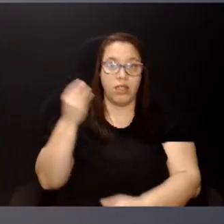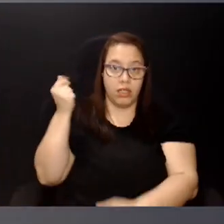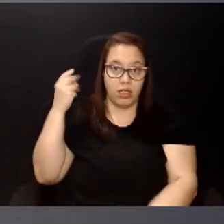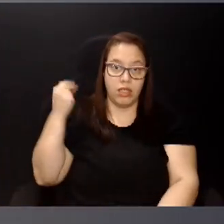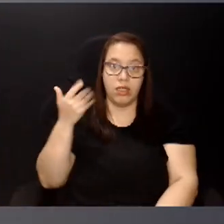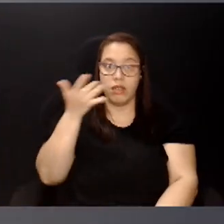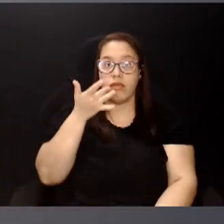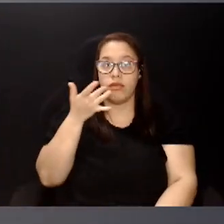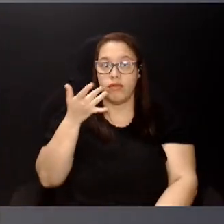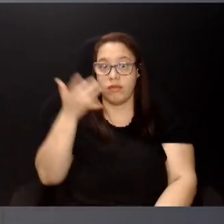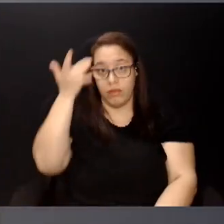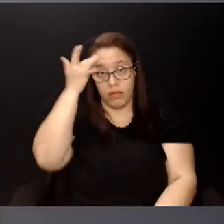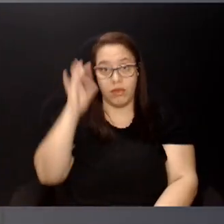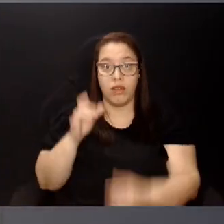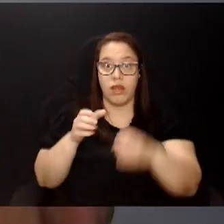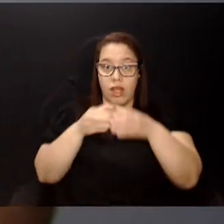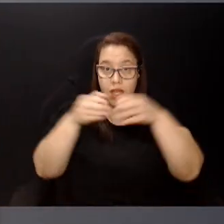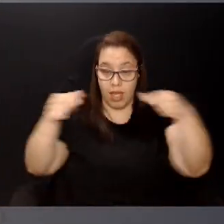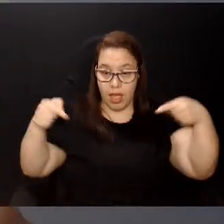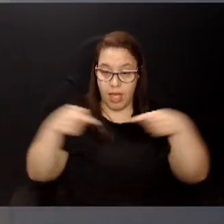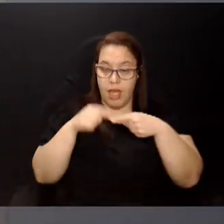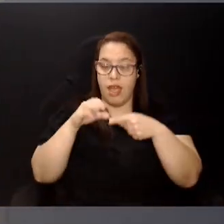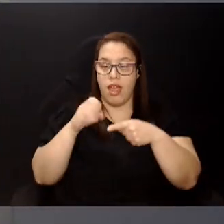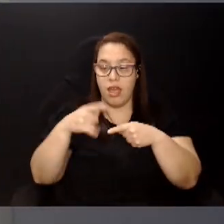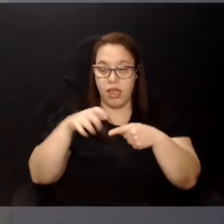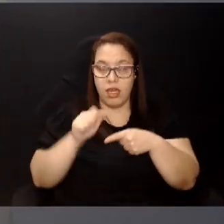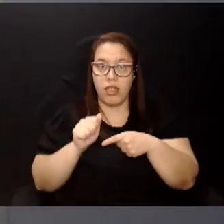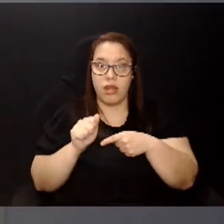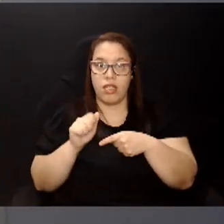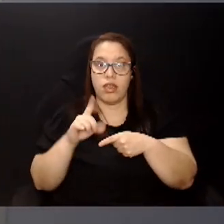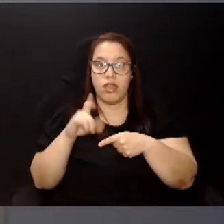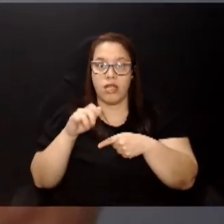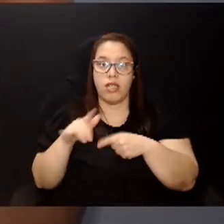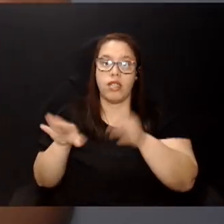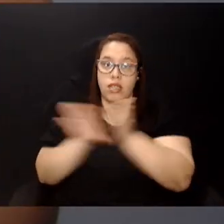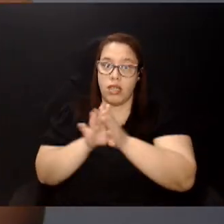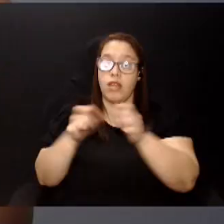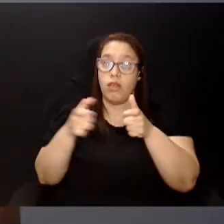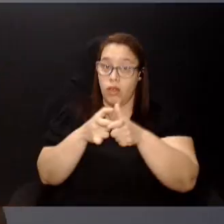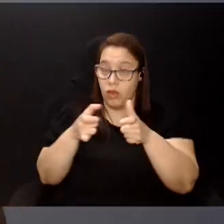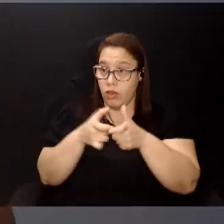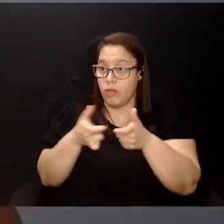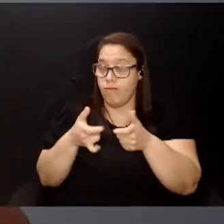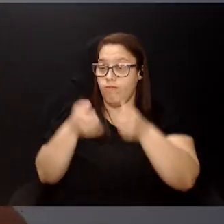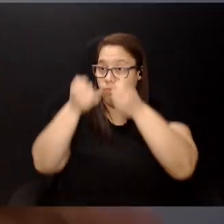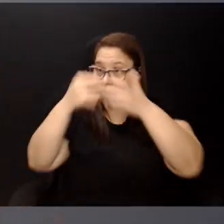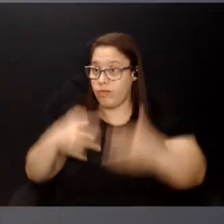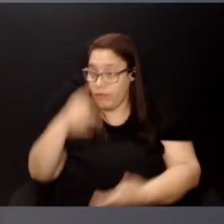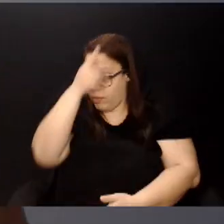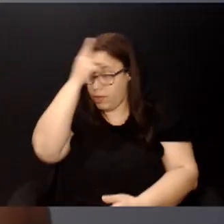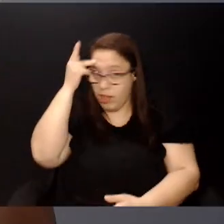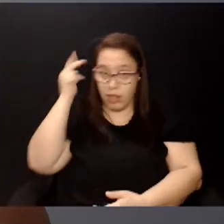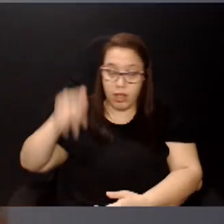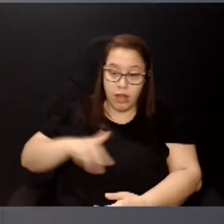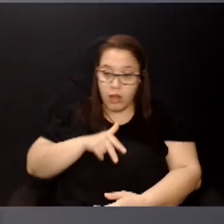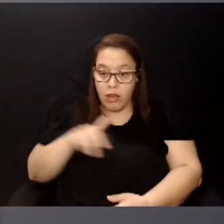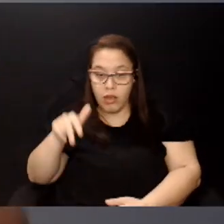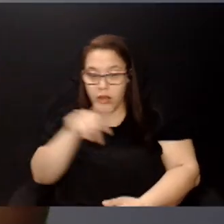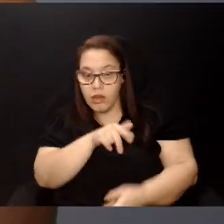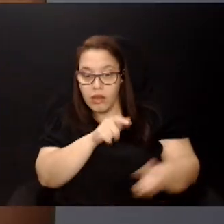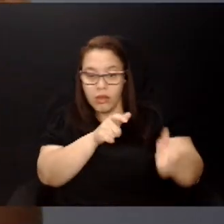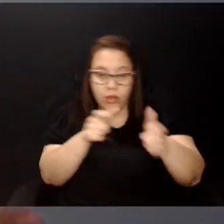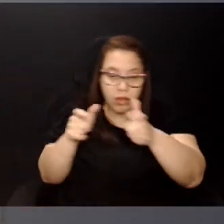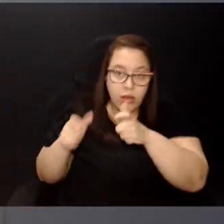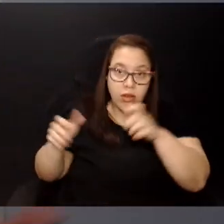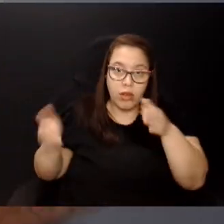sabia que a caixa d'água poderia provocar tudo isso, até um agente vir na minha casa e subir, inspecionar tudo certinho,